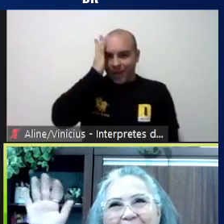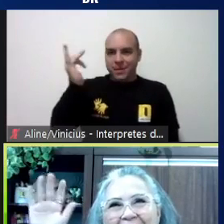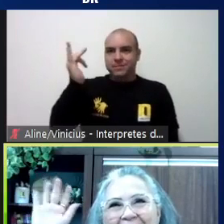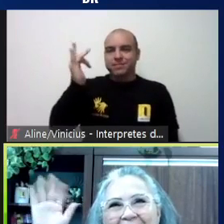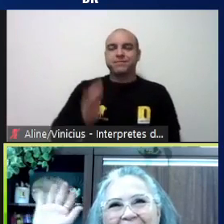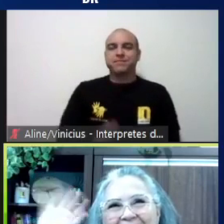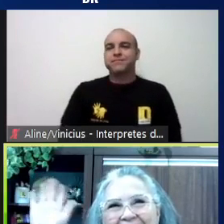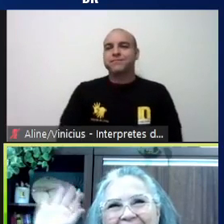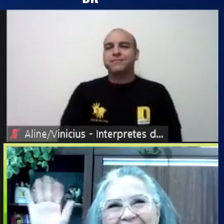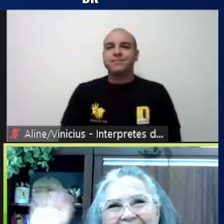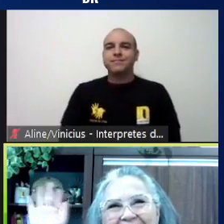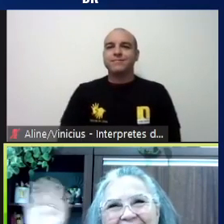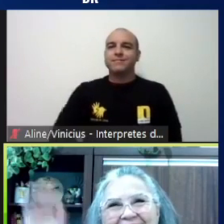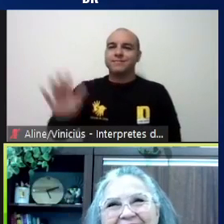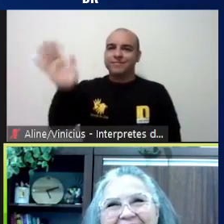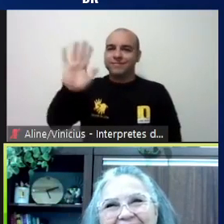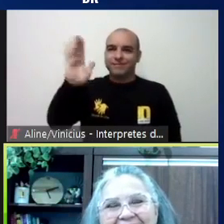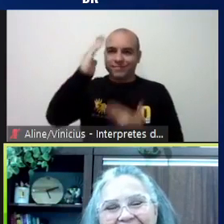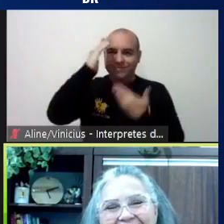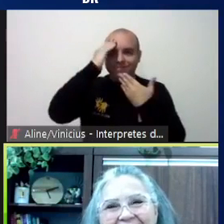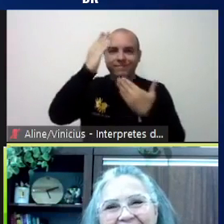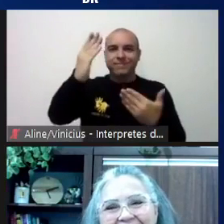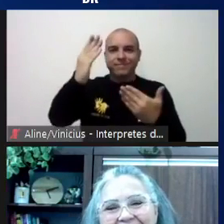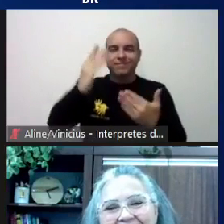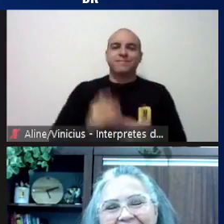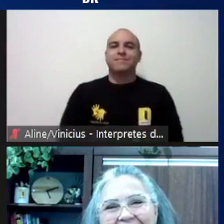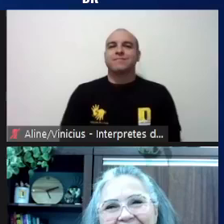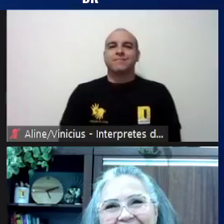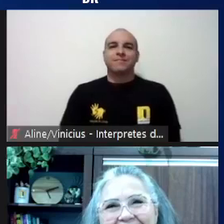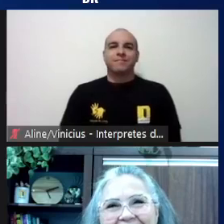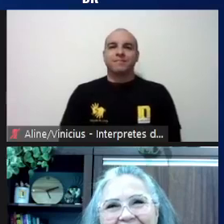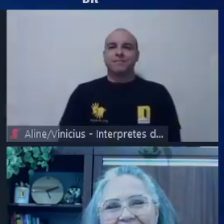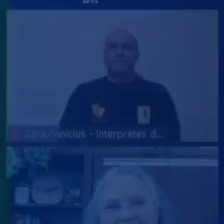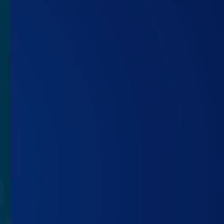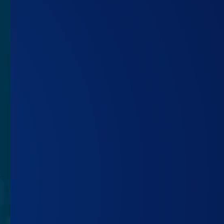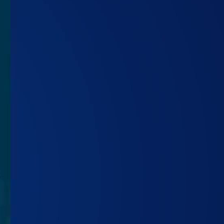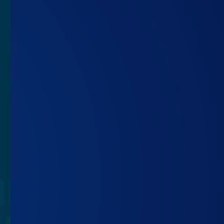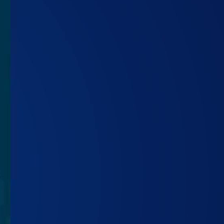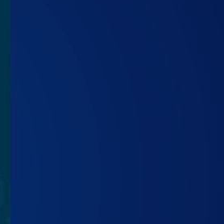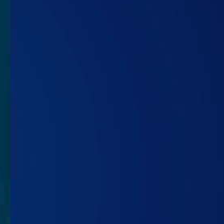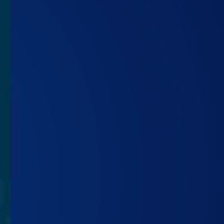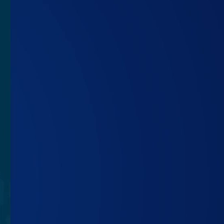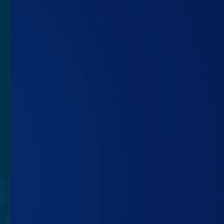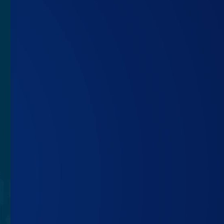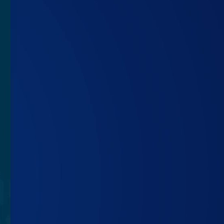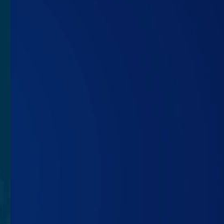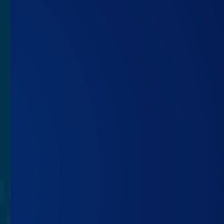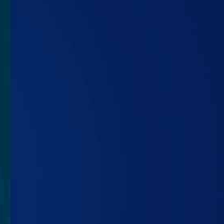Tchau, obrigado. Obrigada.